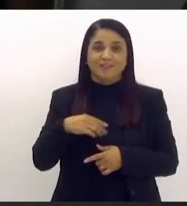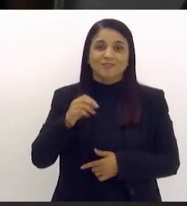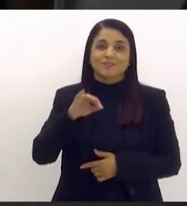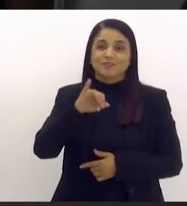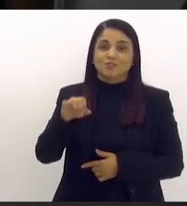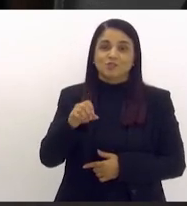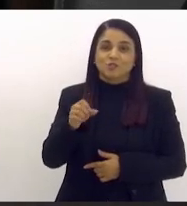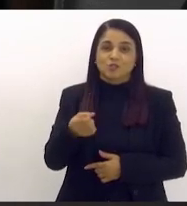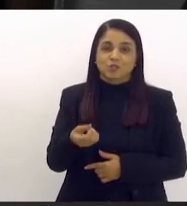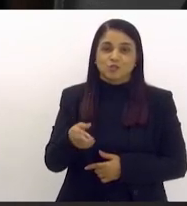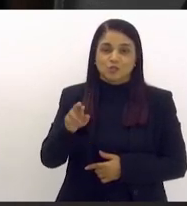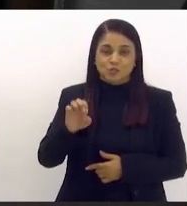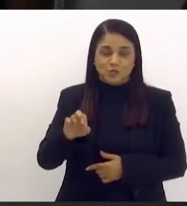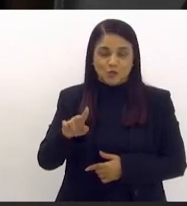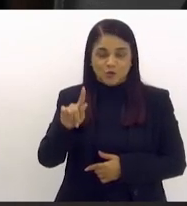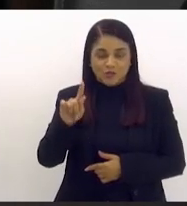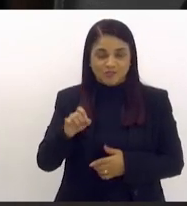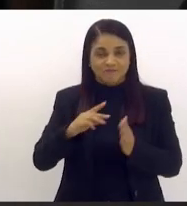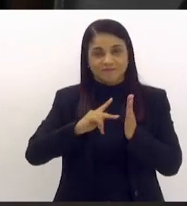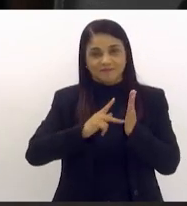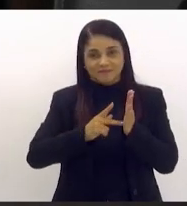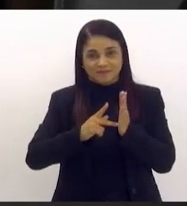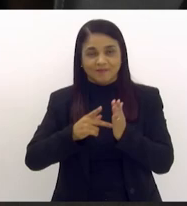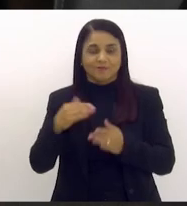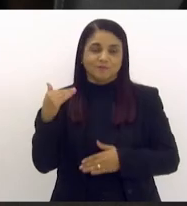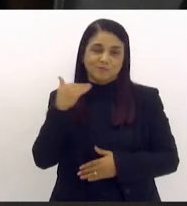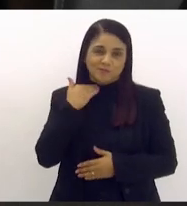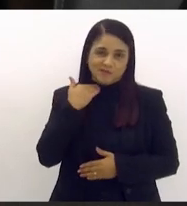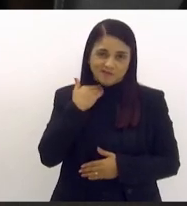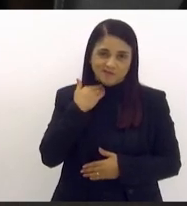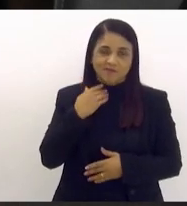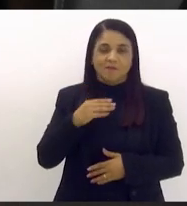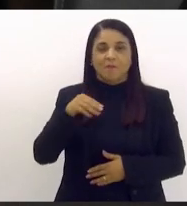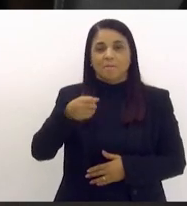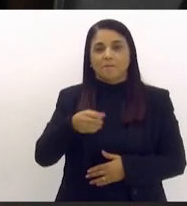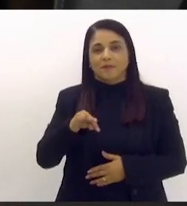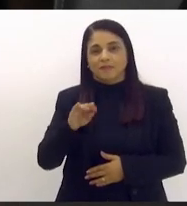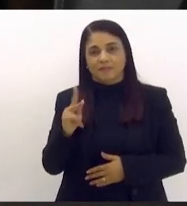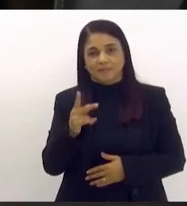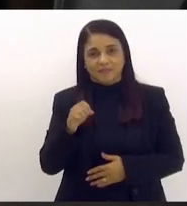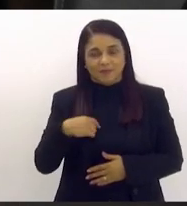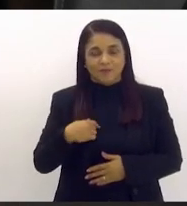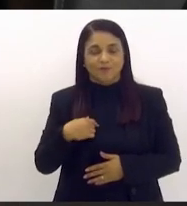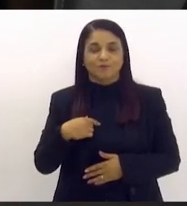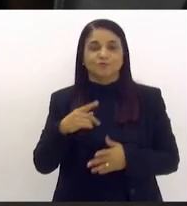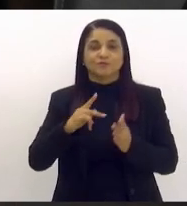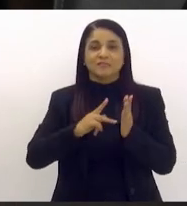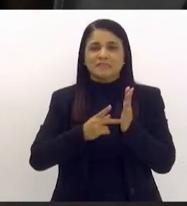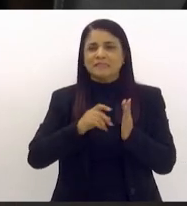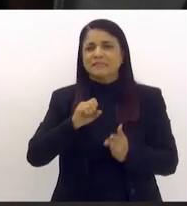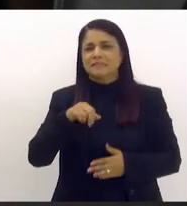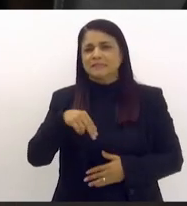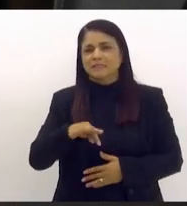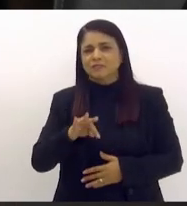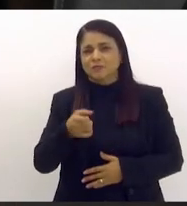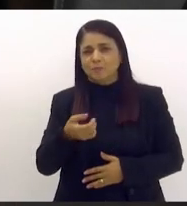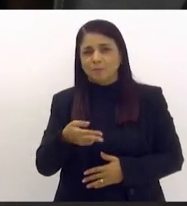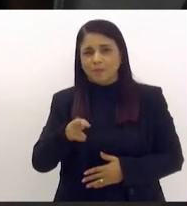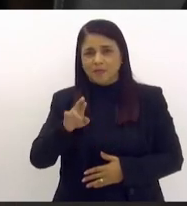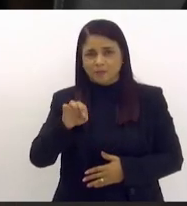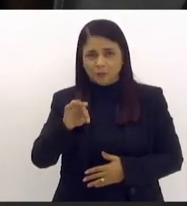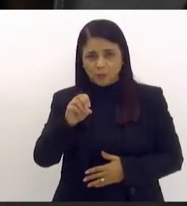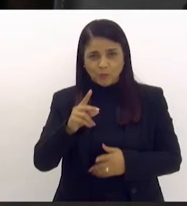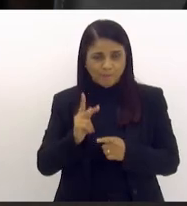porquinho presidente do sindicato dos bancários o senhor Mateus Ribeiro Campos diretor do cind petro e o senhor Márcio